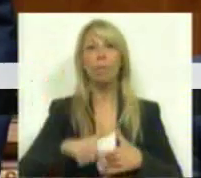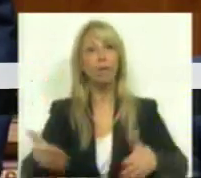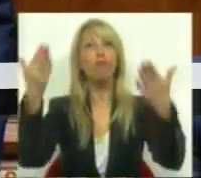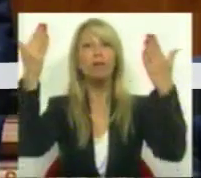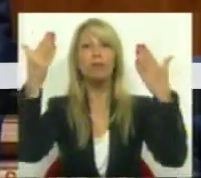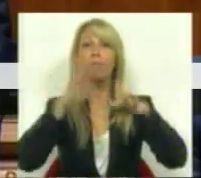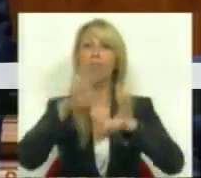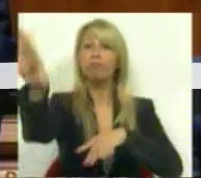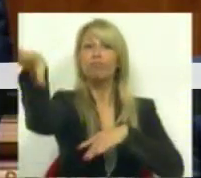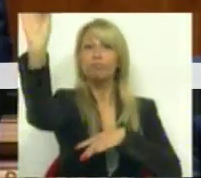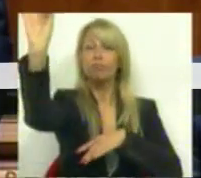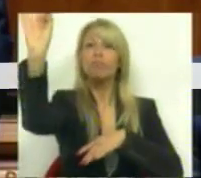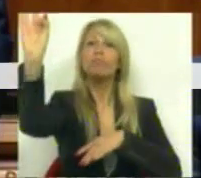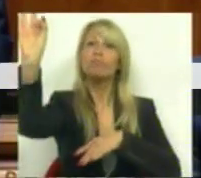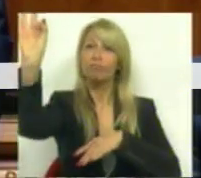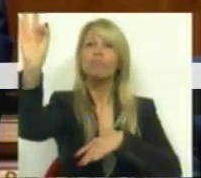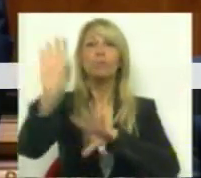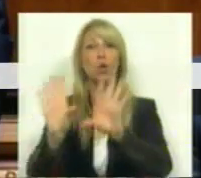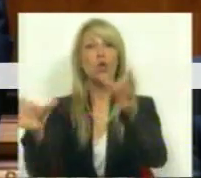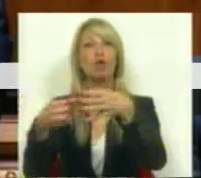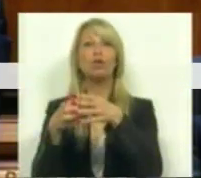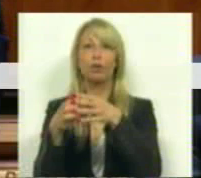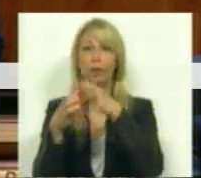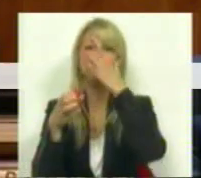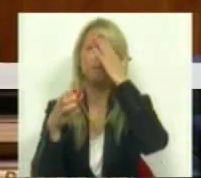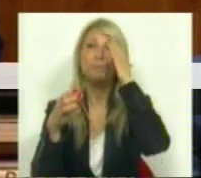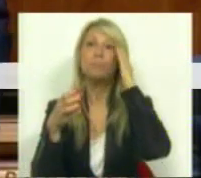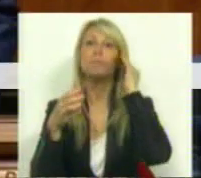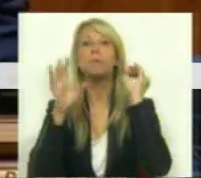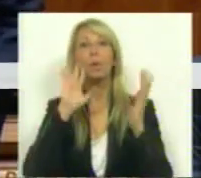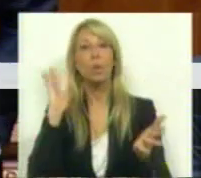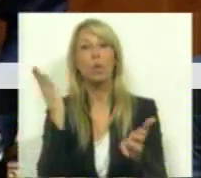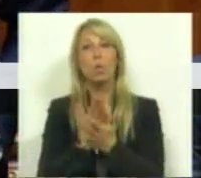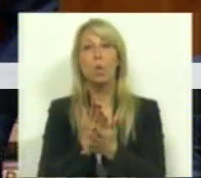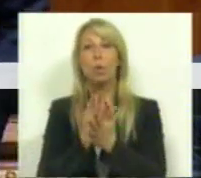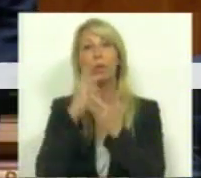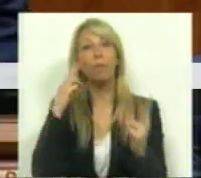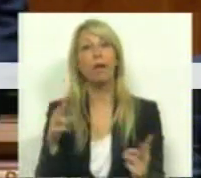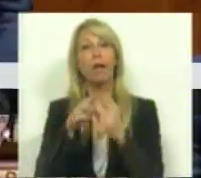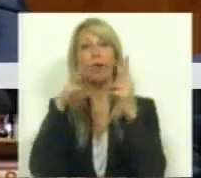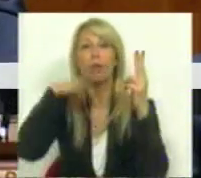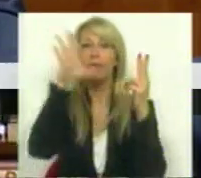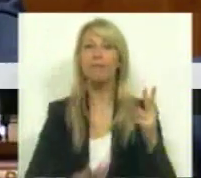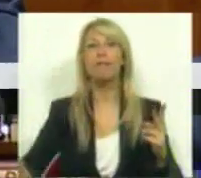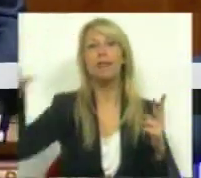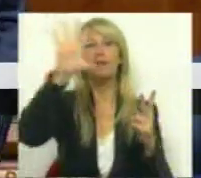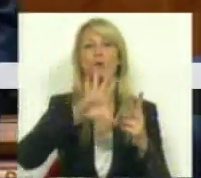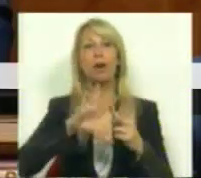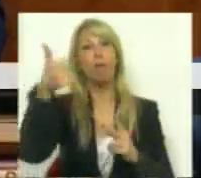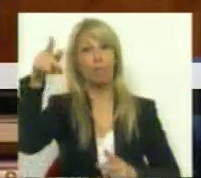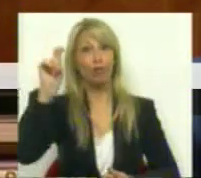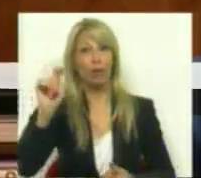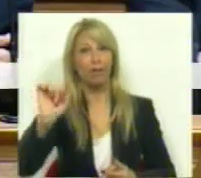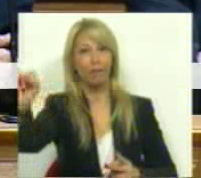pela sua eleição conjunta no último Encontro Nacional do Bloco